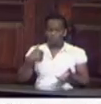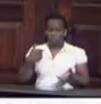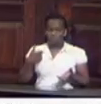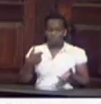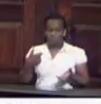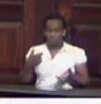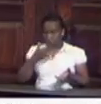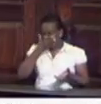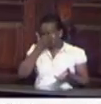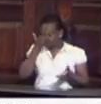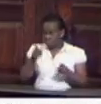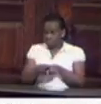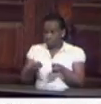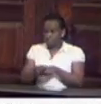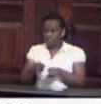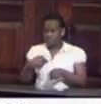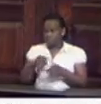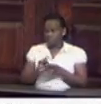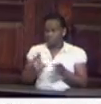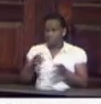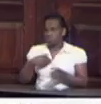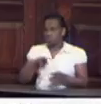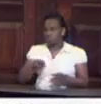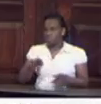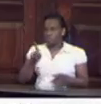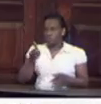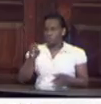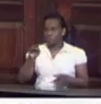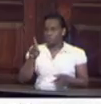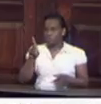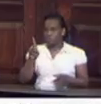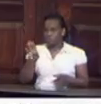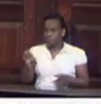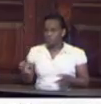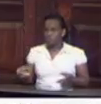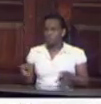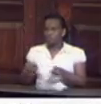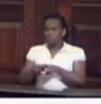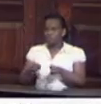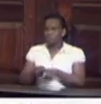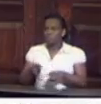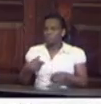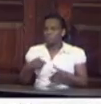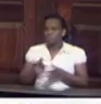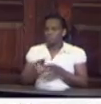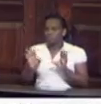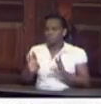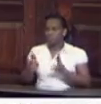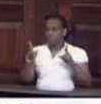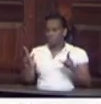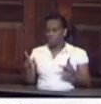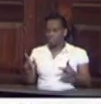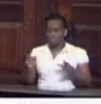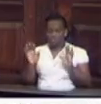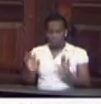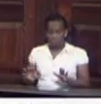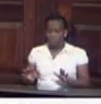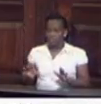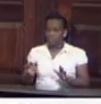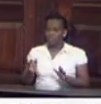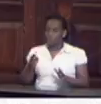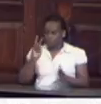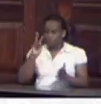muito à vontade, não sou do PSDB, normalmente até me coloco num campo bem diferente, mas